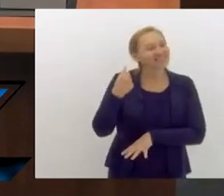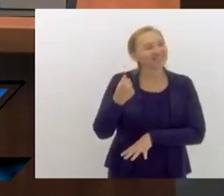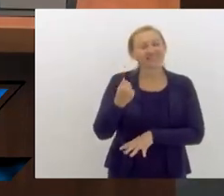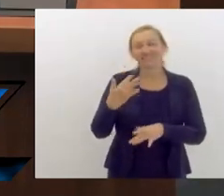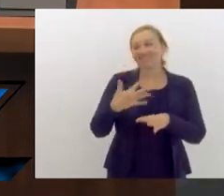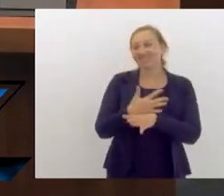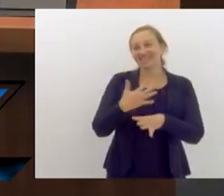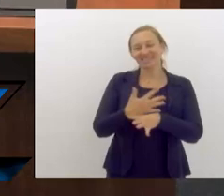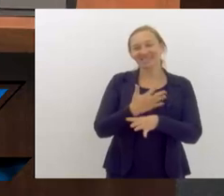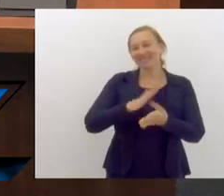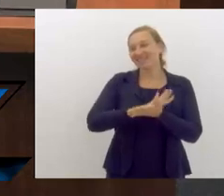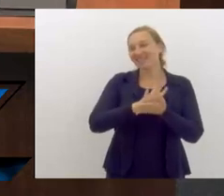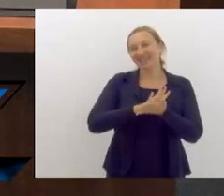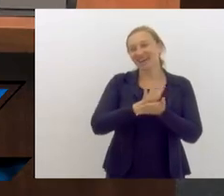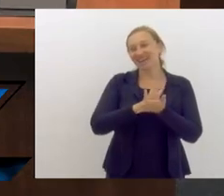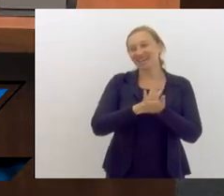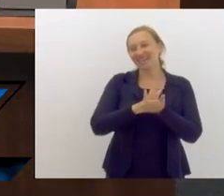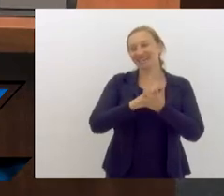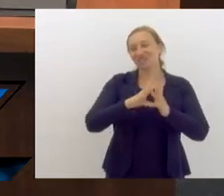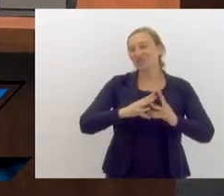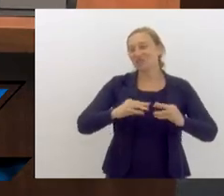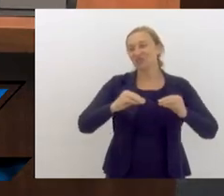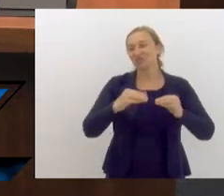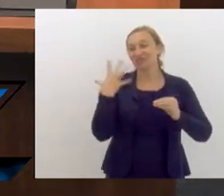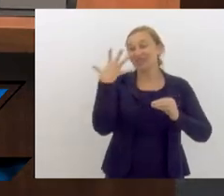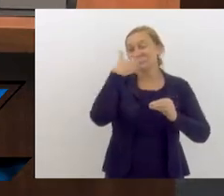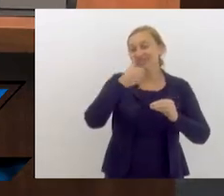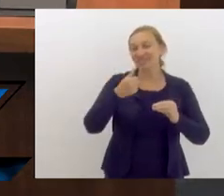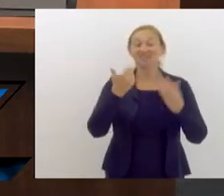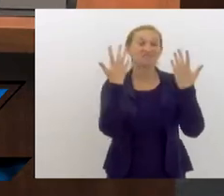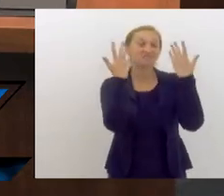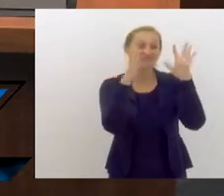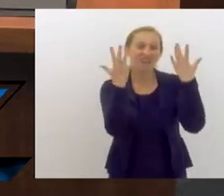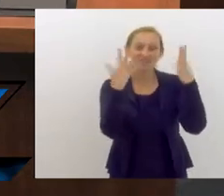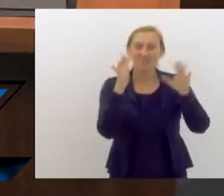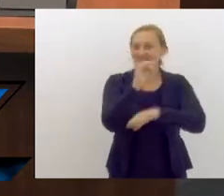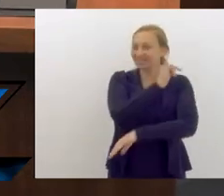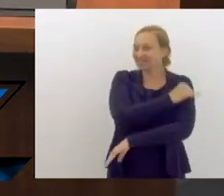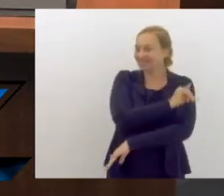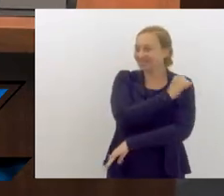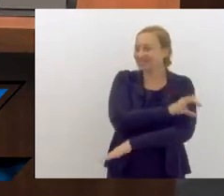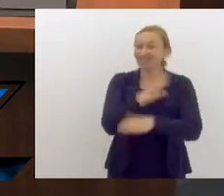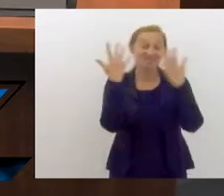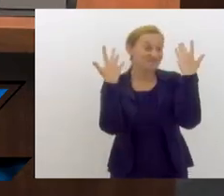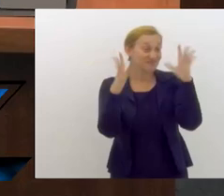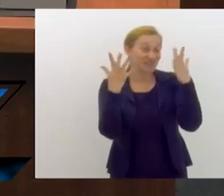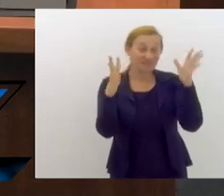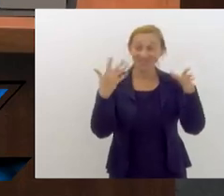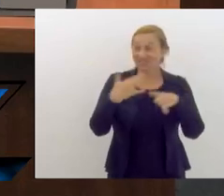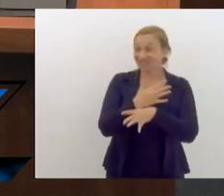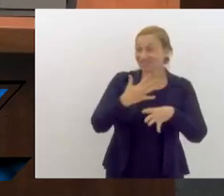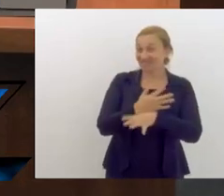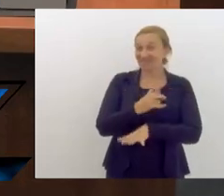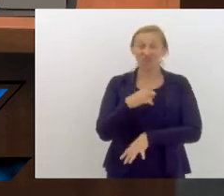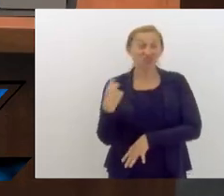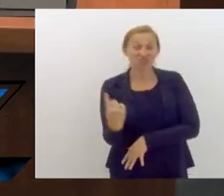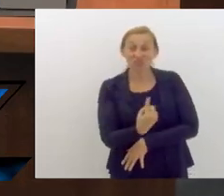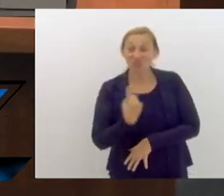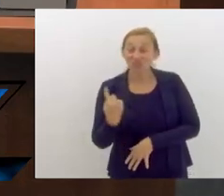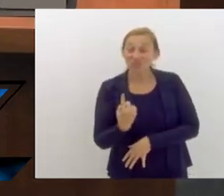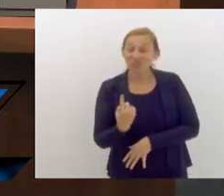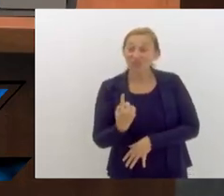tira essa beleza dessa cidade Parabéns ao Rio de Janeiro parabéns a nossa querida cidade aos nossos queridos